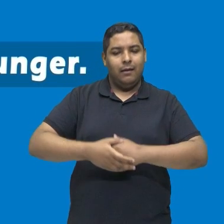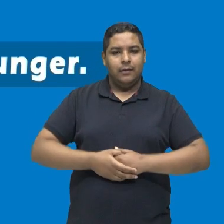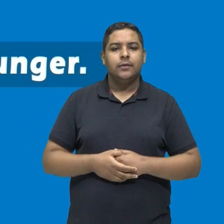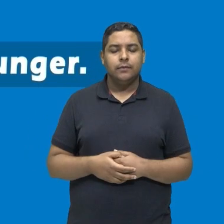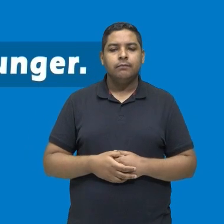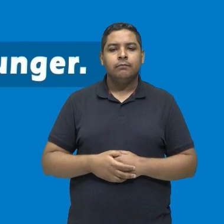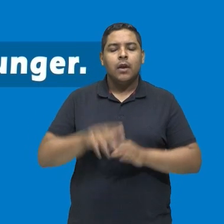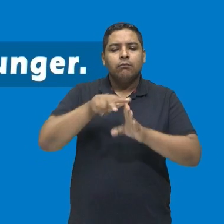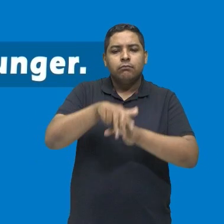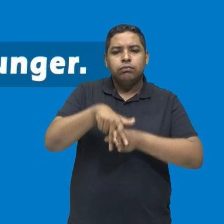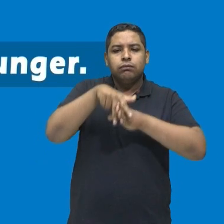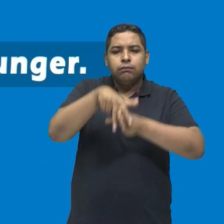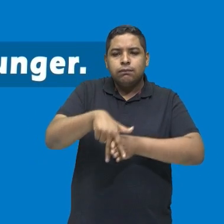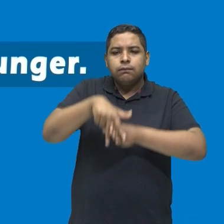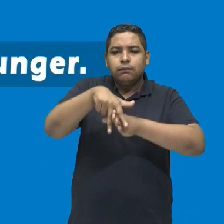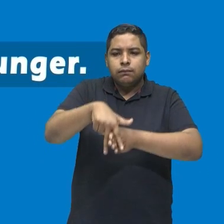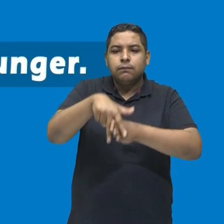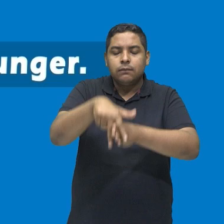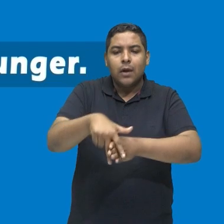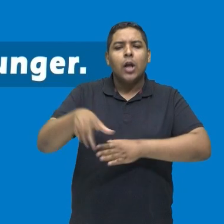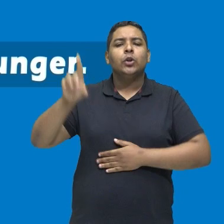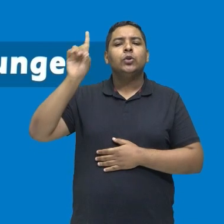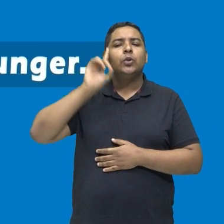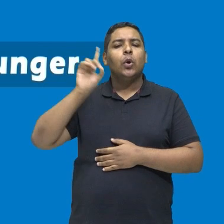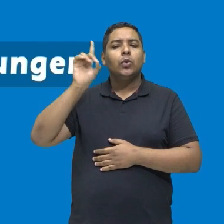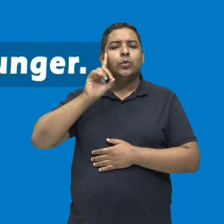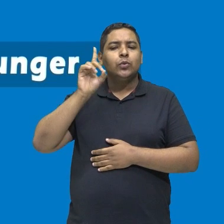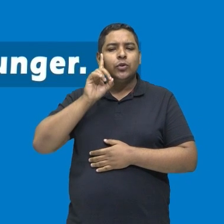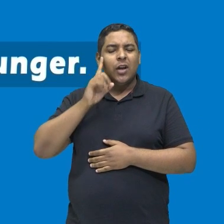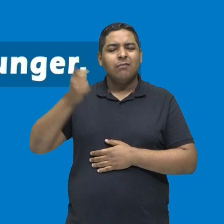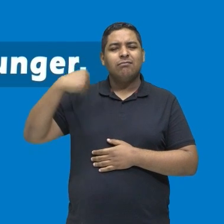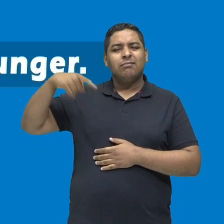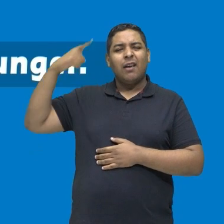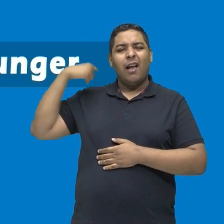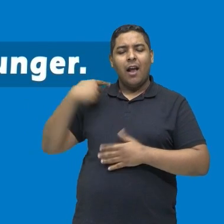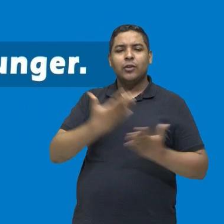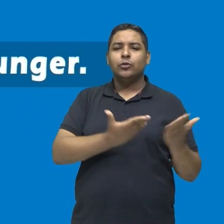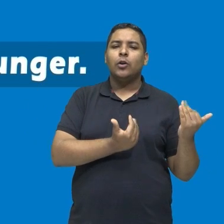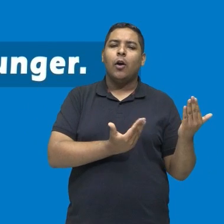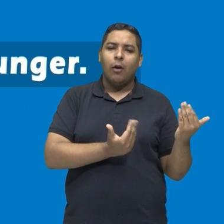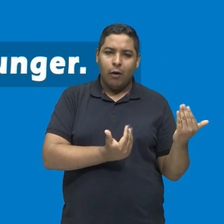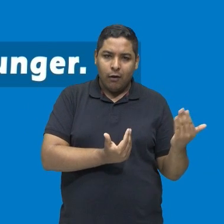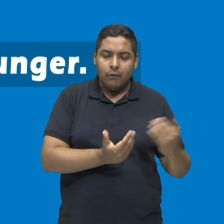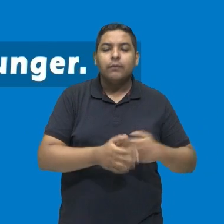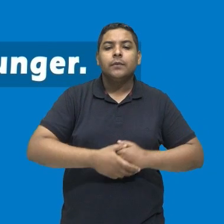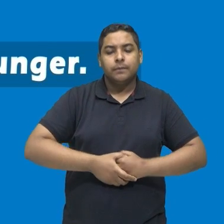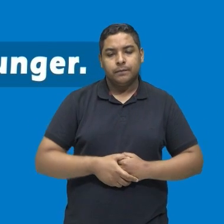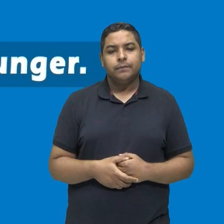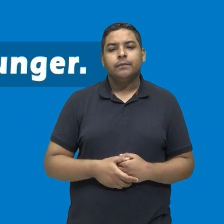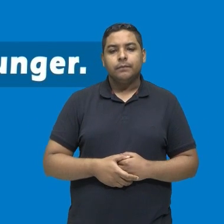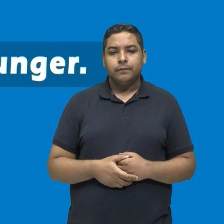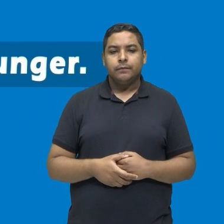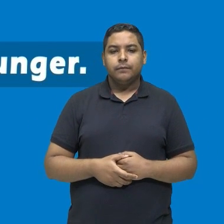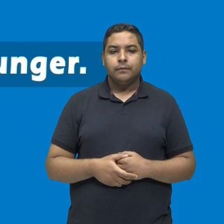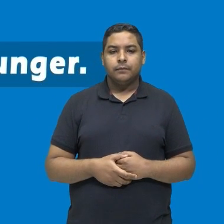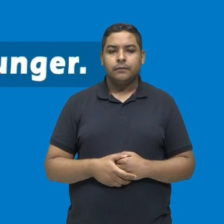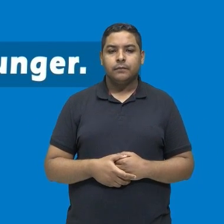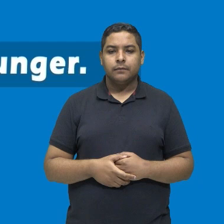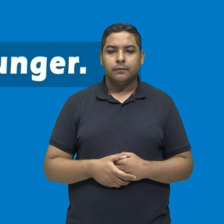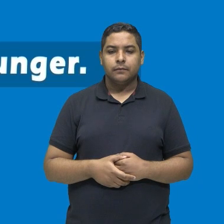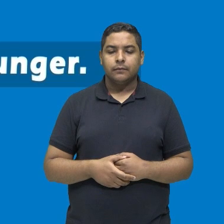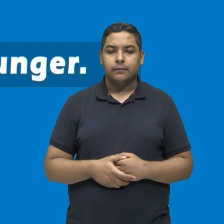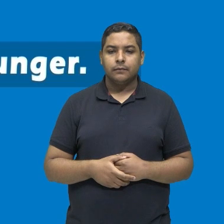a cavalo, de cavalgar, todo dia quando eu era jovem. I could ride a horse every day when I